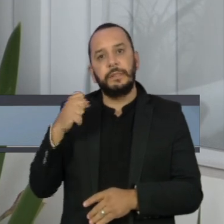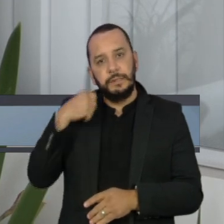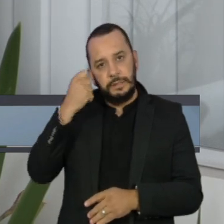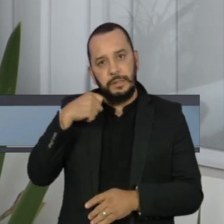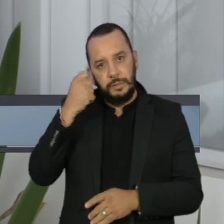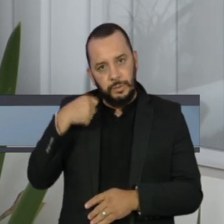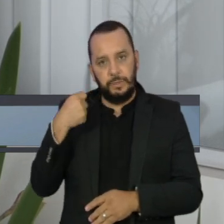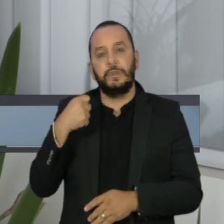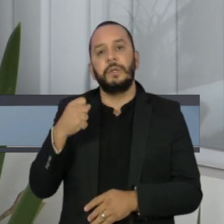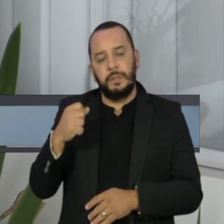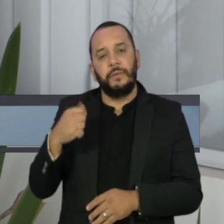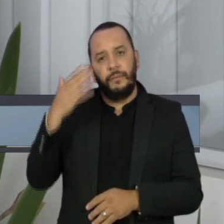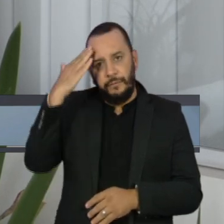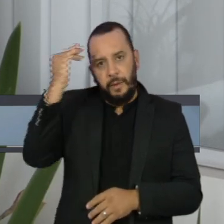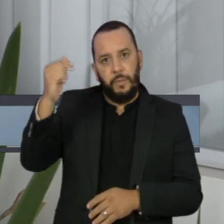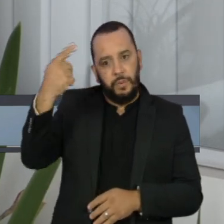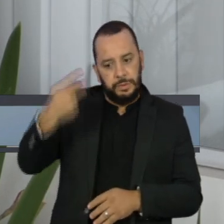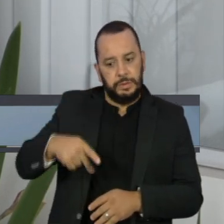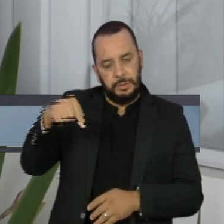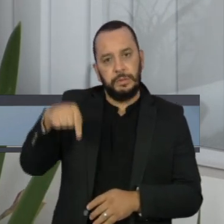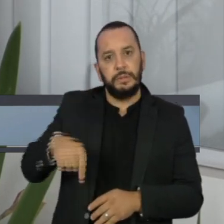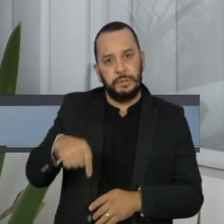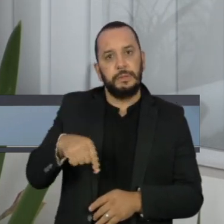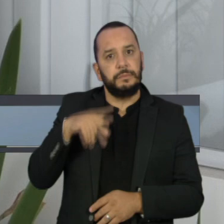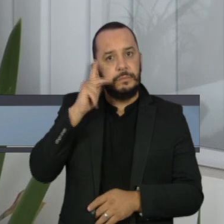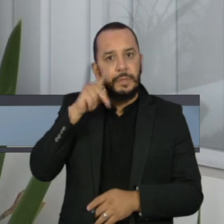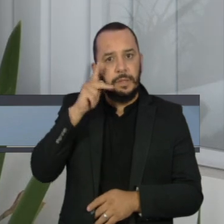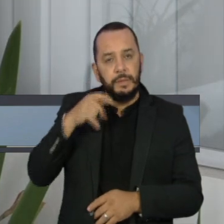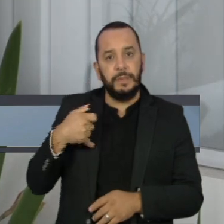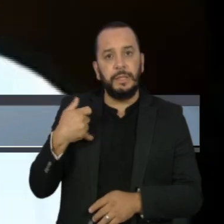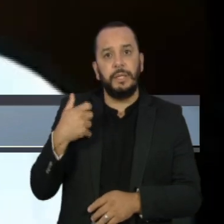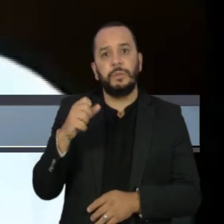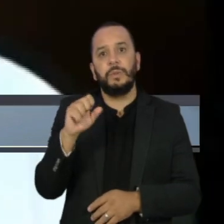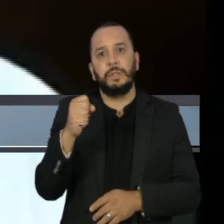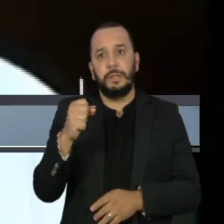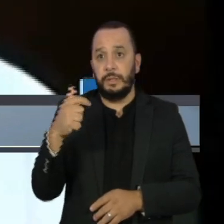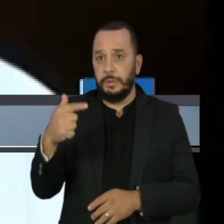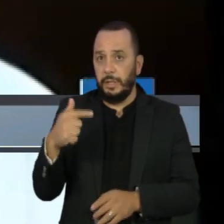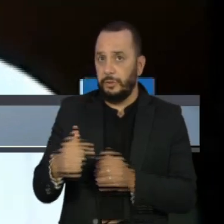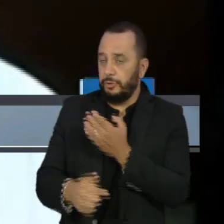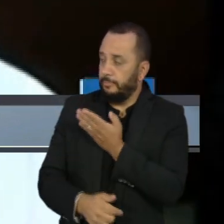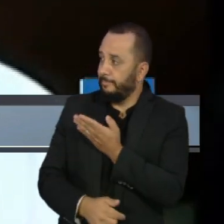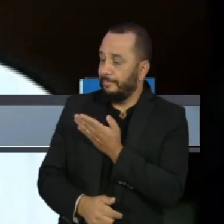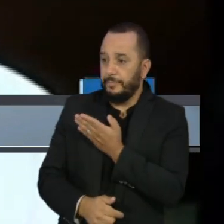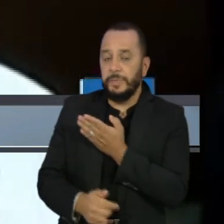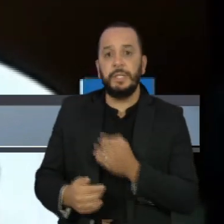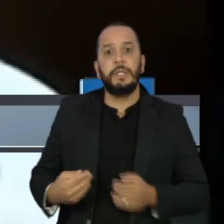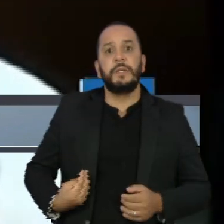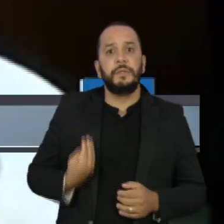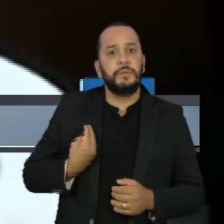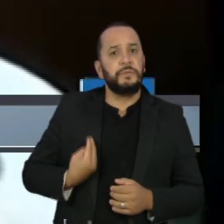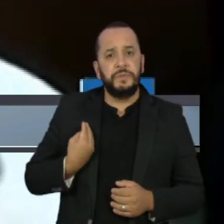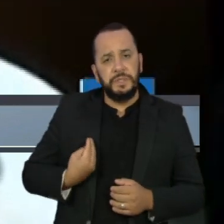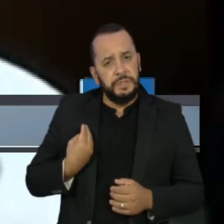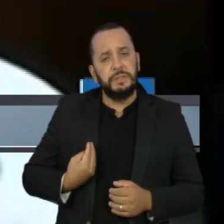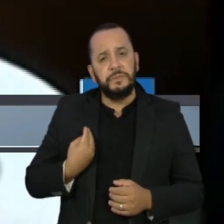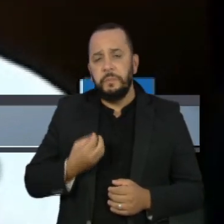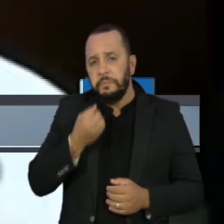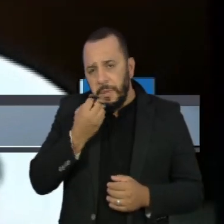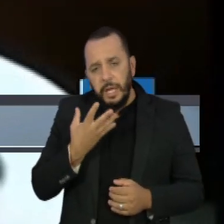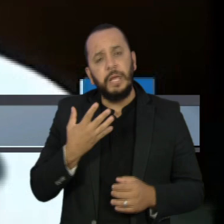da política no estado, aos 87 anos, o parlamentar conhecido pela longevidade e disposição